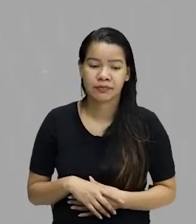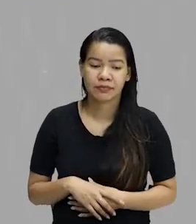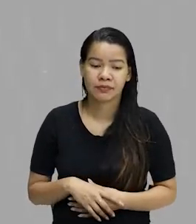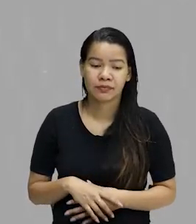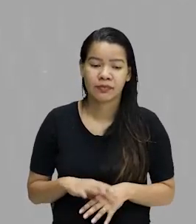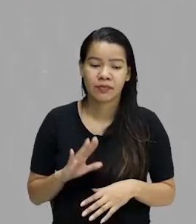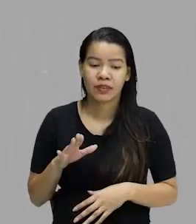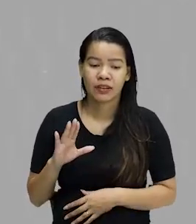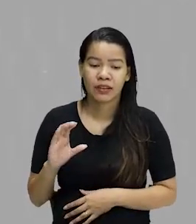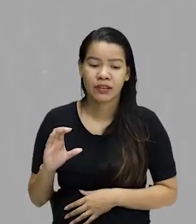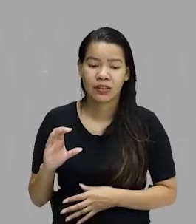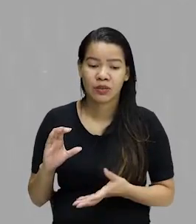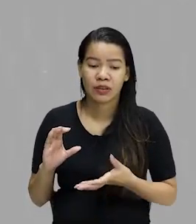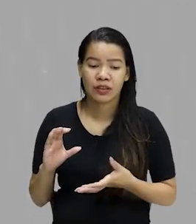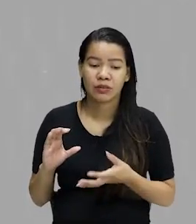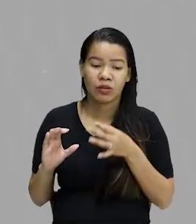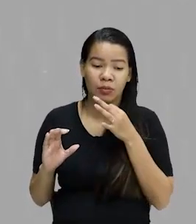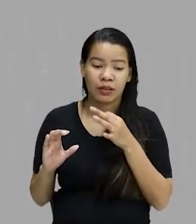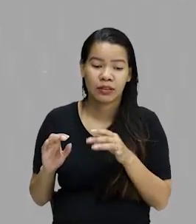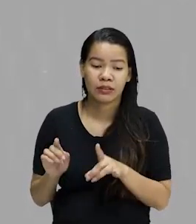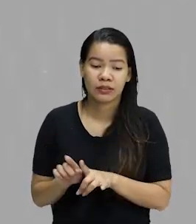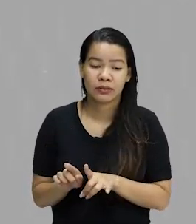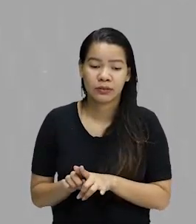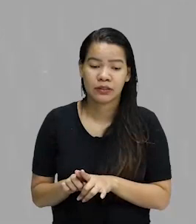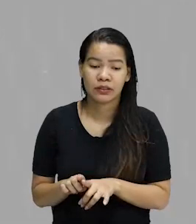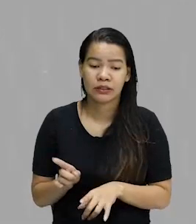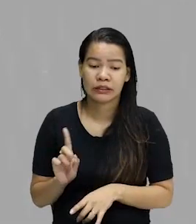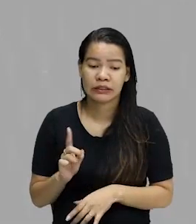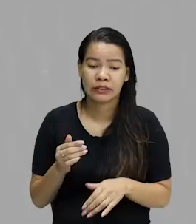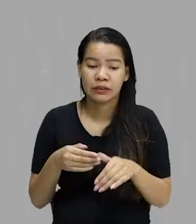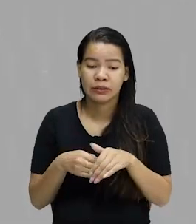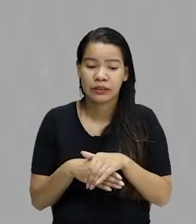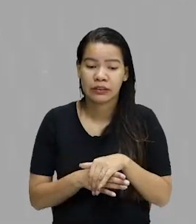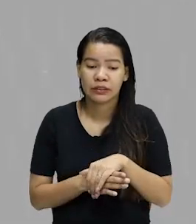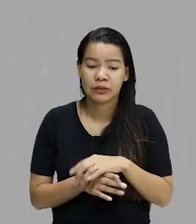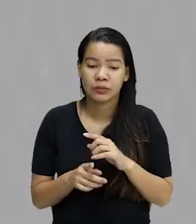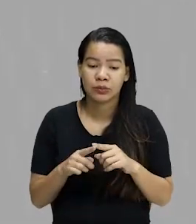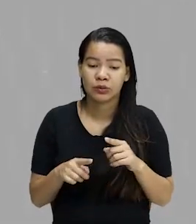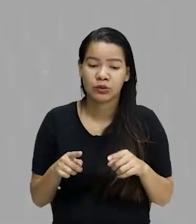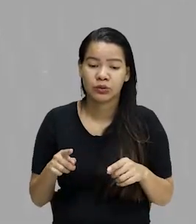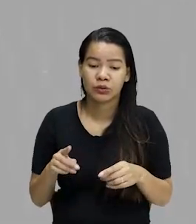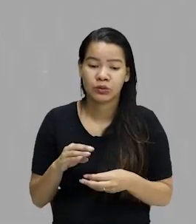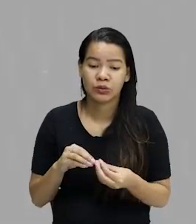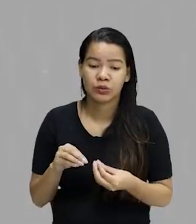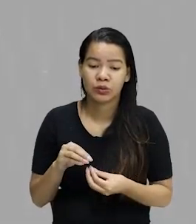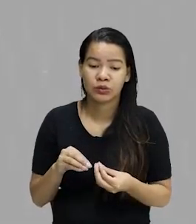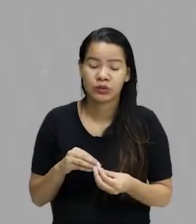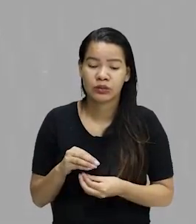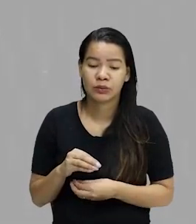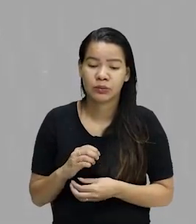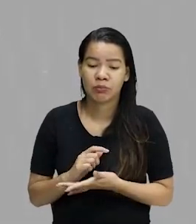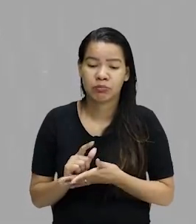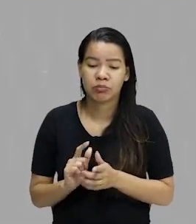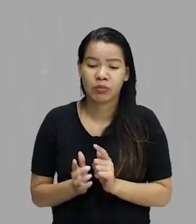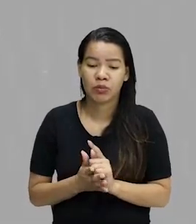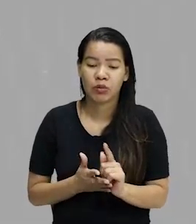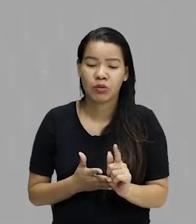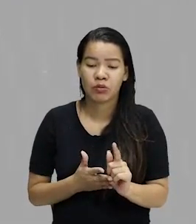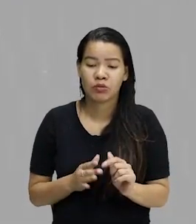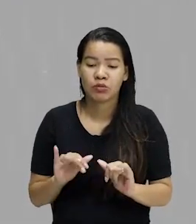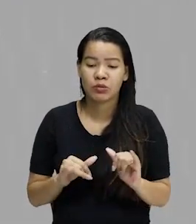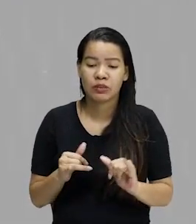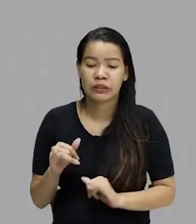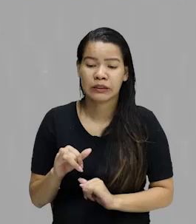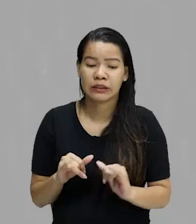Na letra C eu queria comentar também, rapidinho, ó, não armazene produtos de limpeza e substâncias químicas em locais próximos